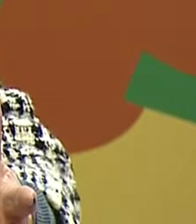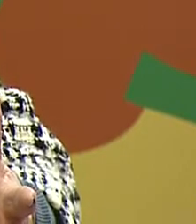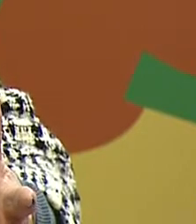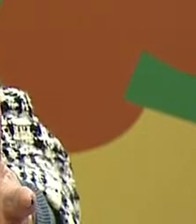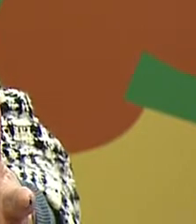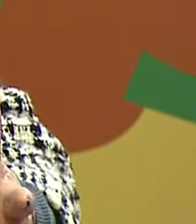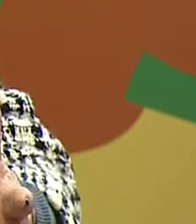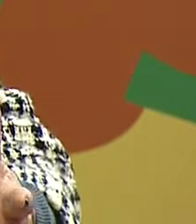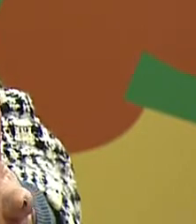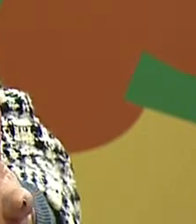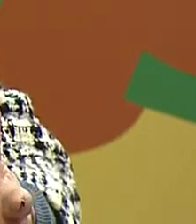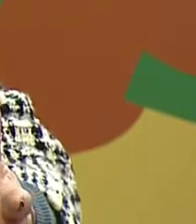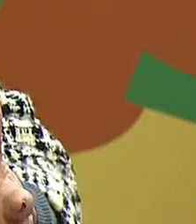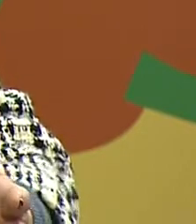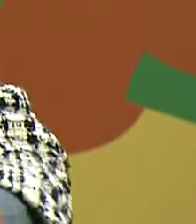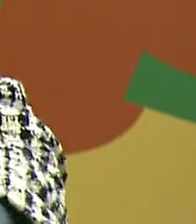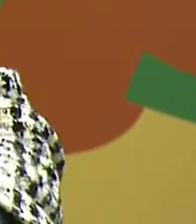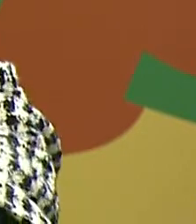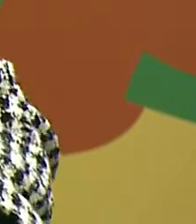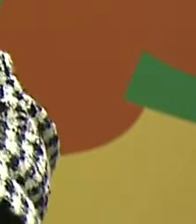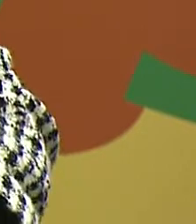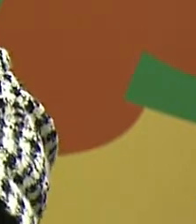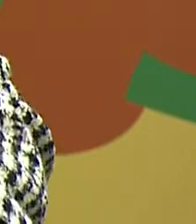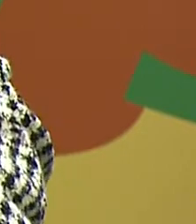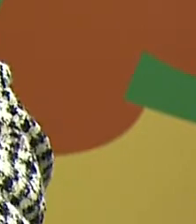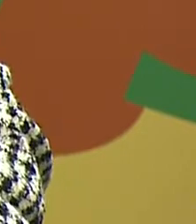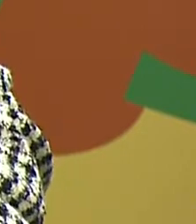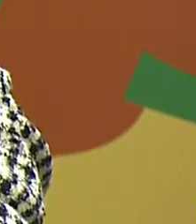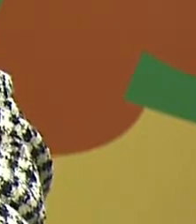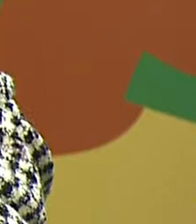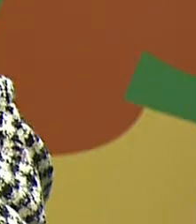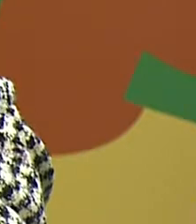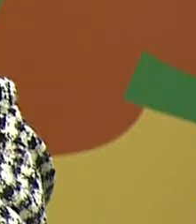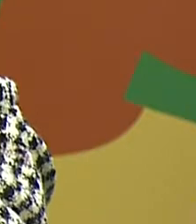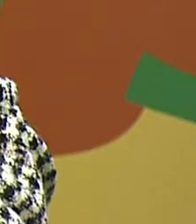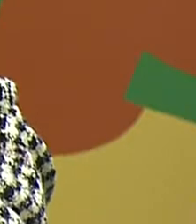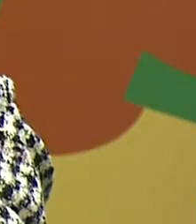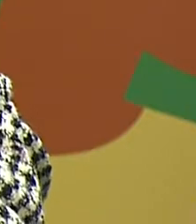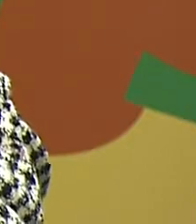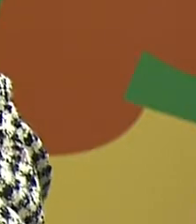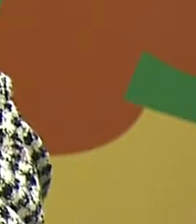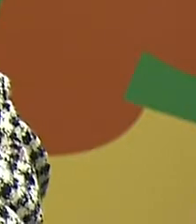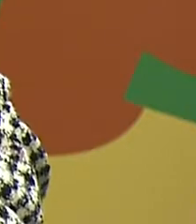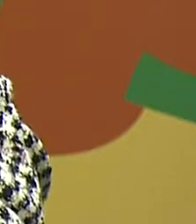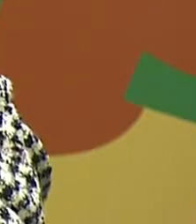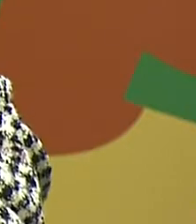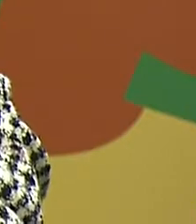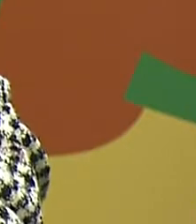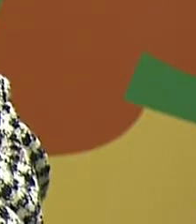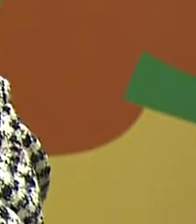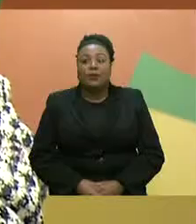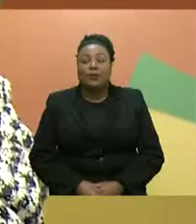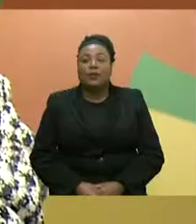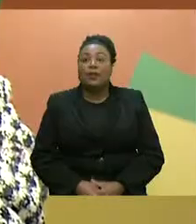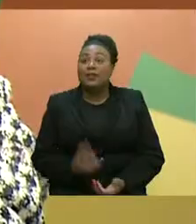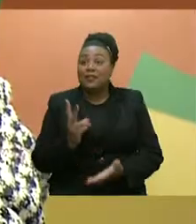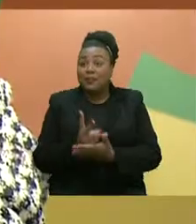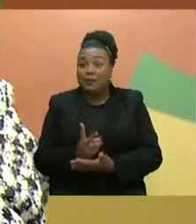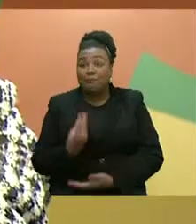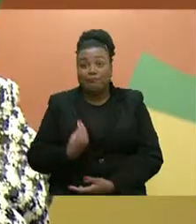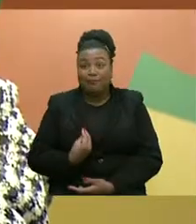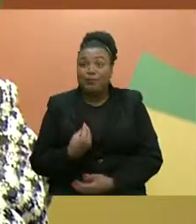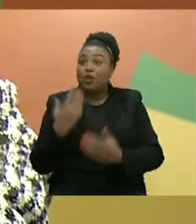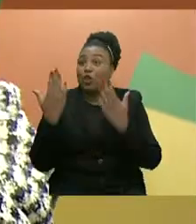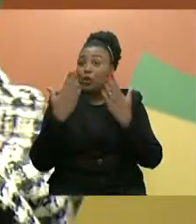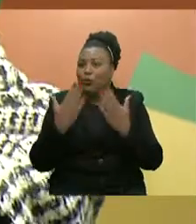que cabia a nós todos construirmos. E eu quero agradecer à secretaria, que esteve sempre presente, tirando todas as